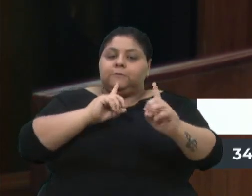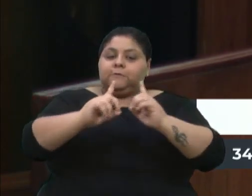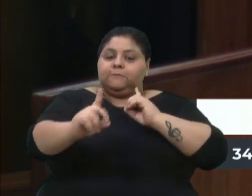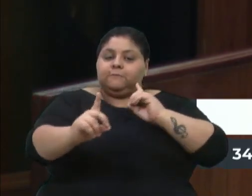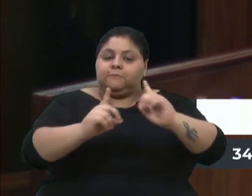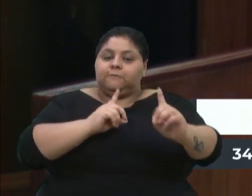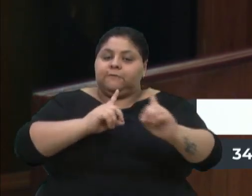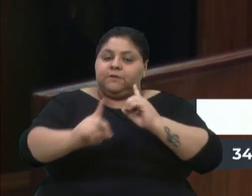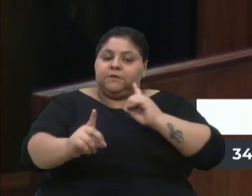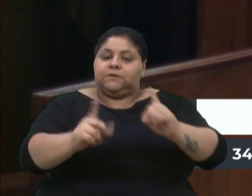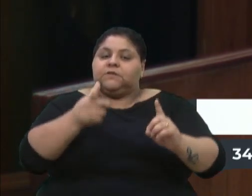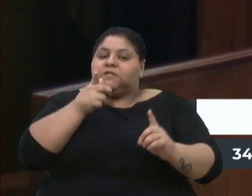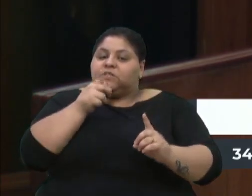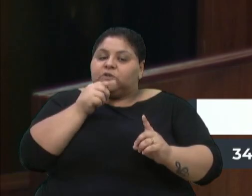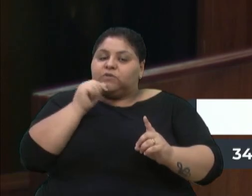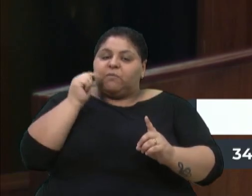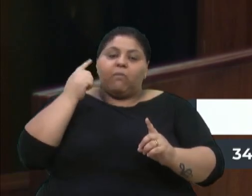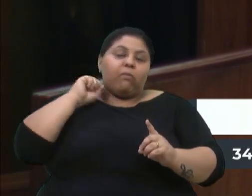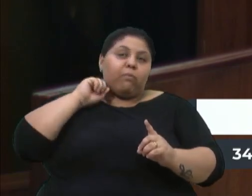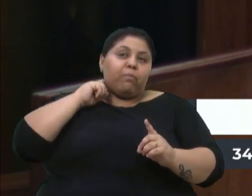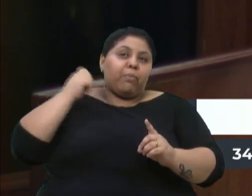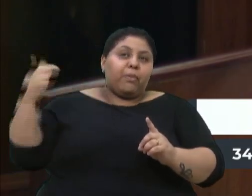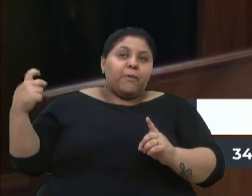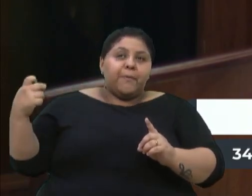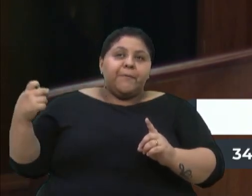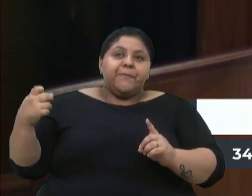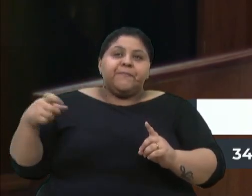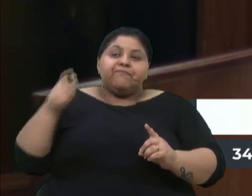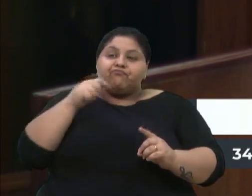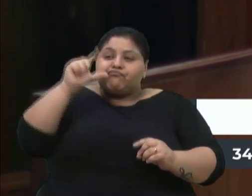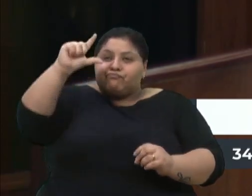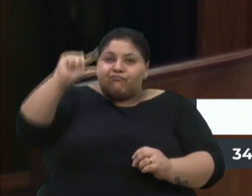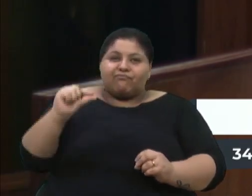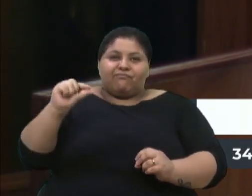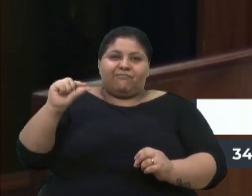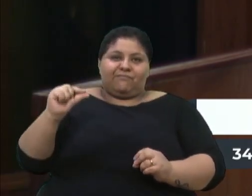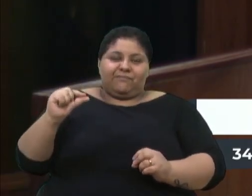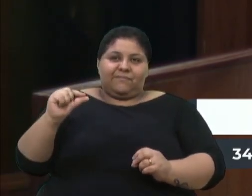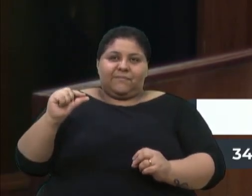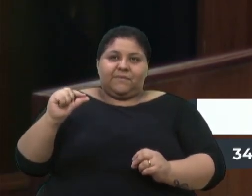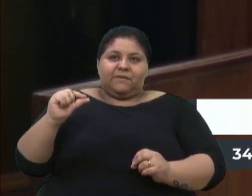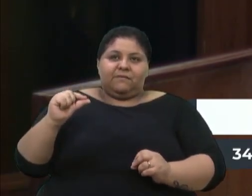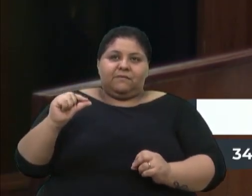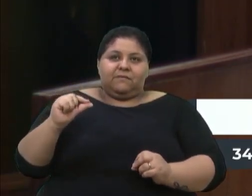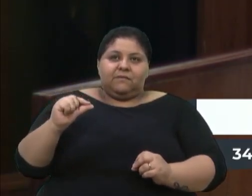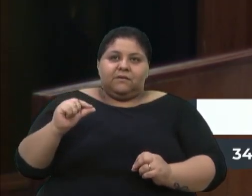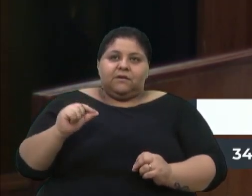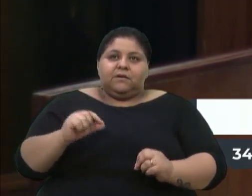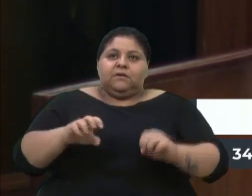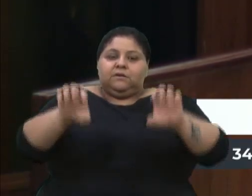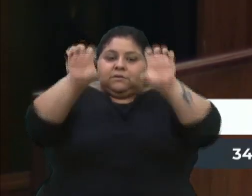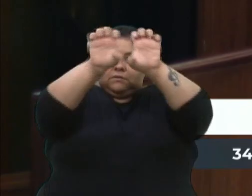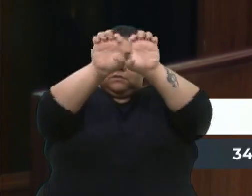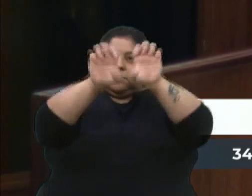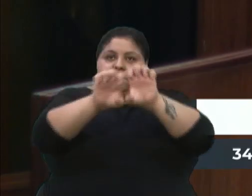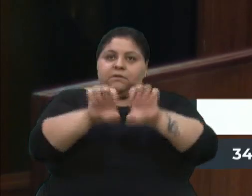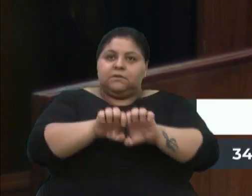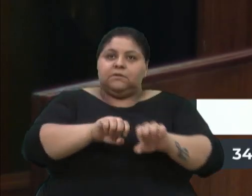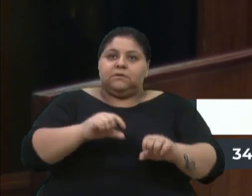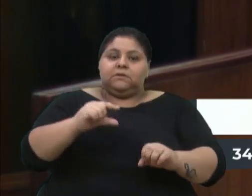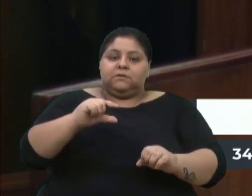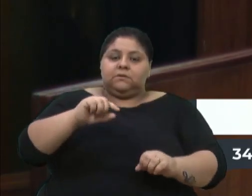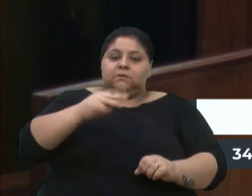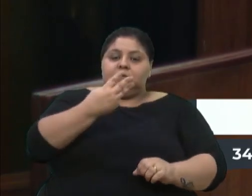asfalto, esgoto pluvial. Então nós vamos ter uma redução na infraestrutura de menos 38